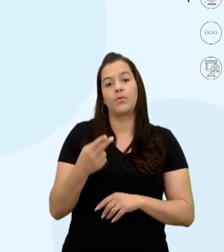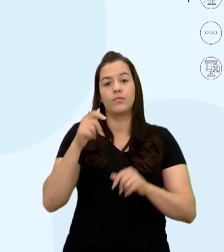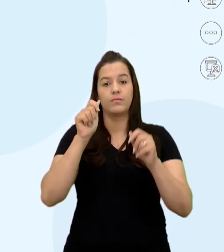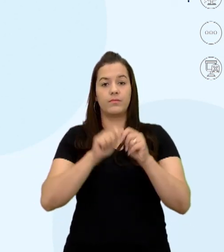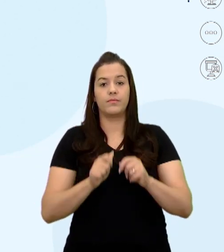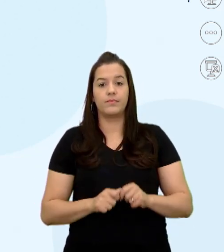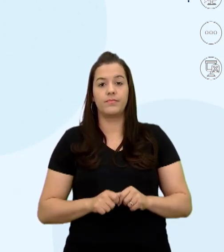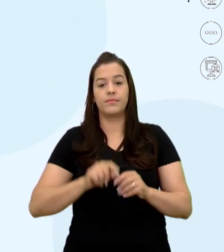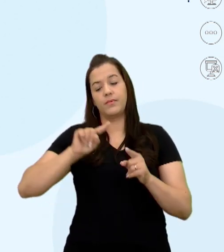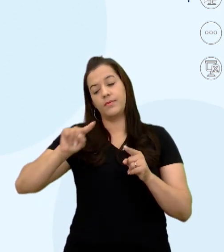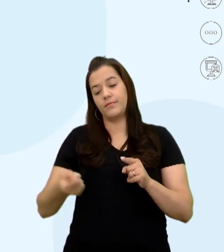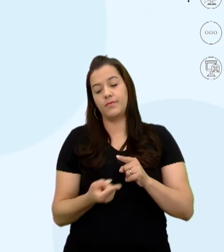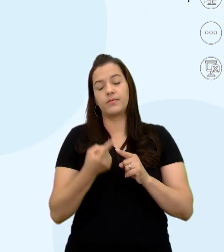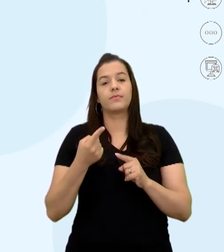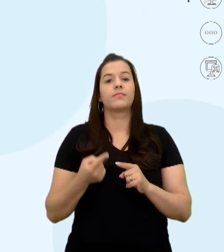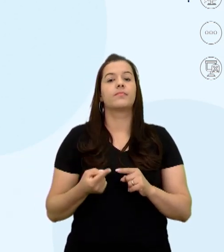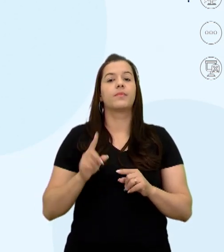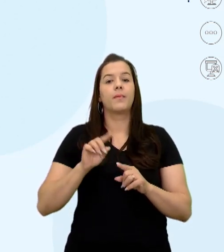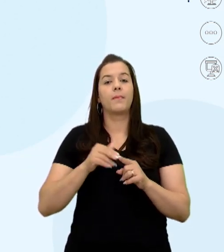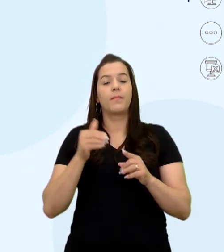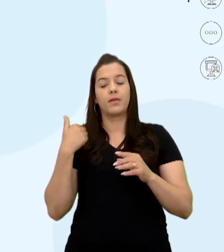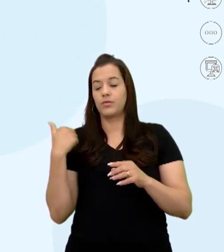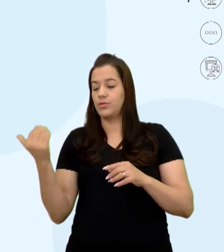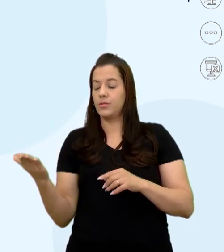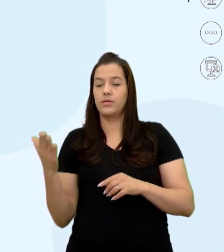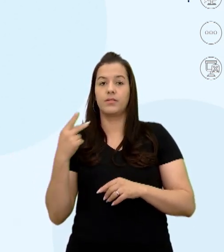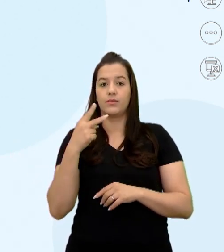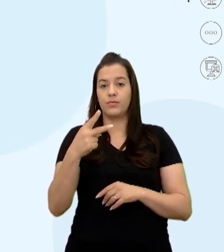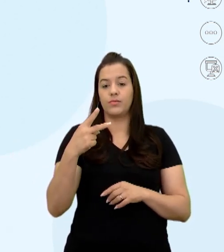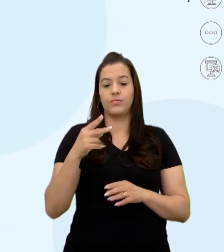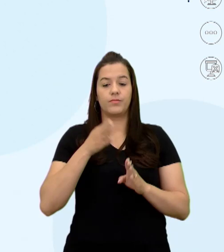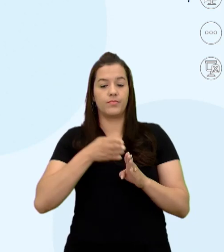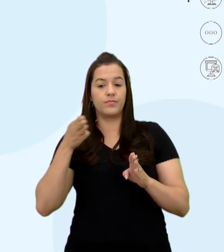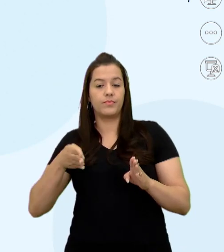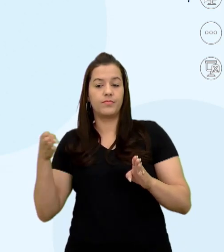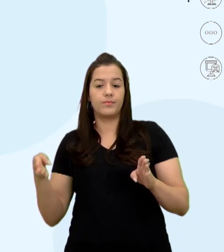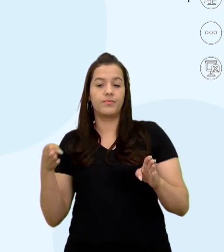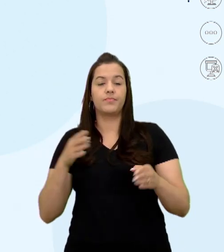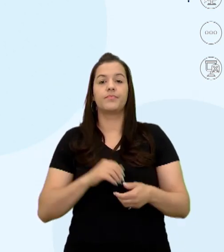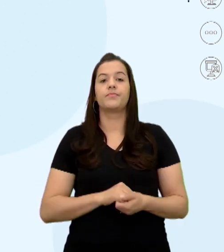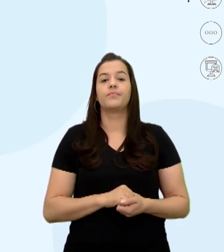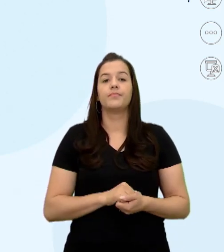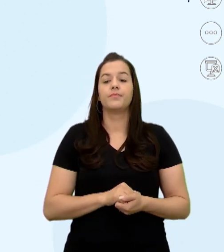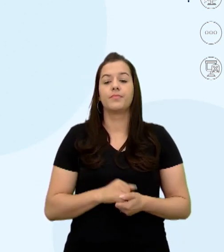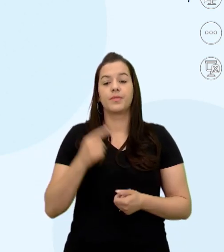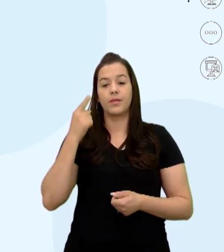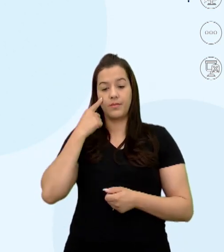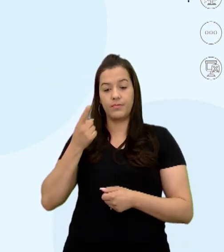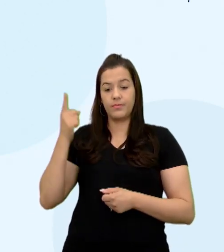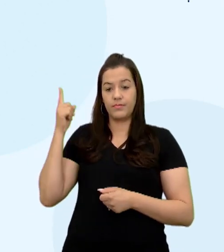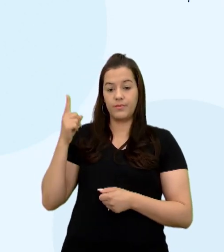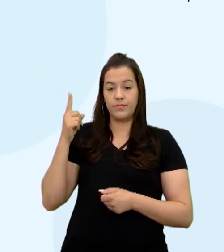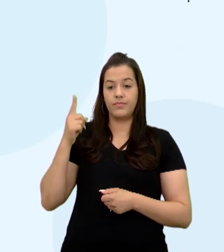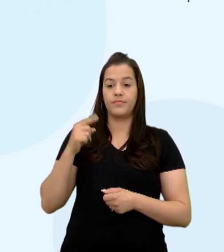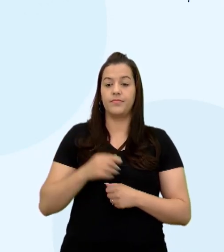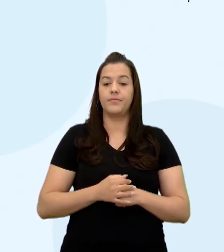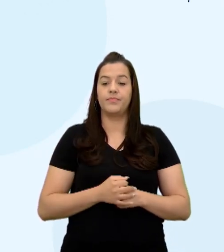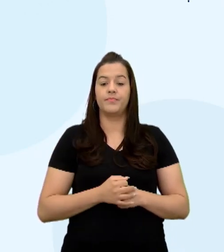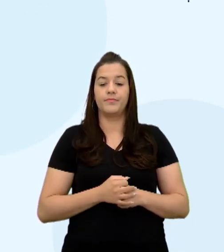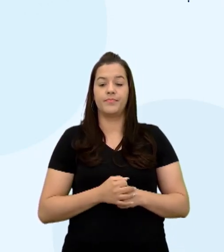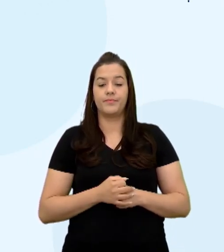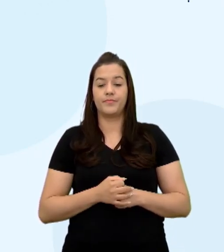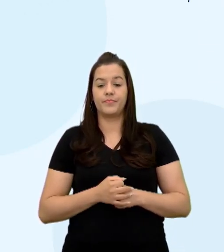você faz essa vírgula caminhar para a direita 2 casas, né? Então a vírgula tá aqui, ó. Bem aqui,